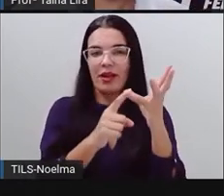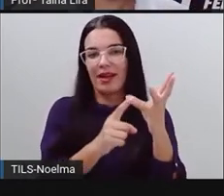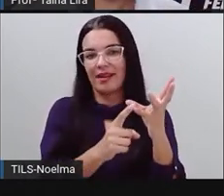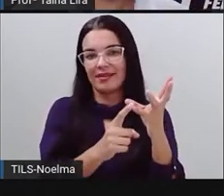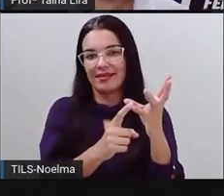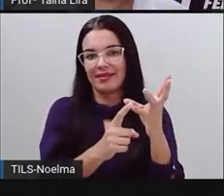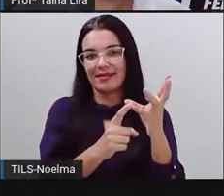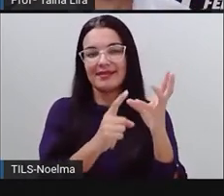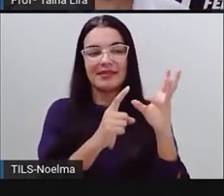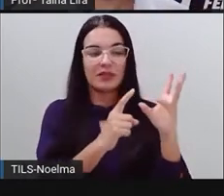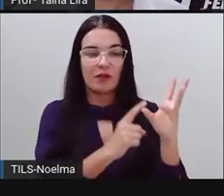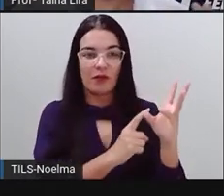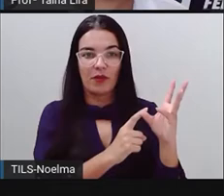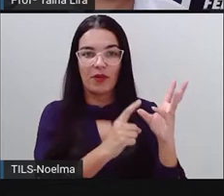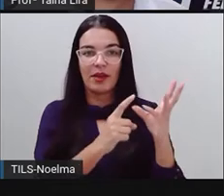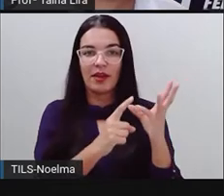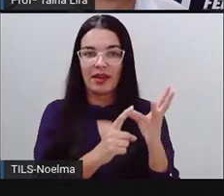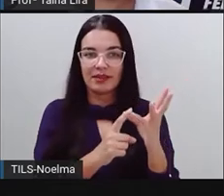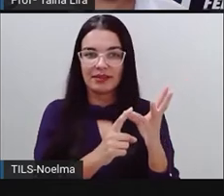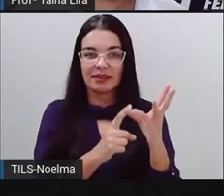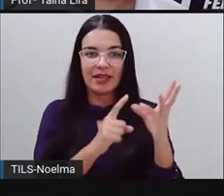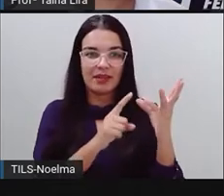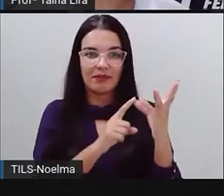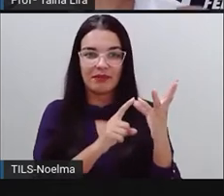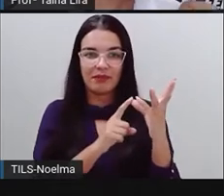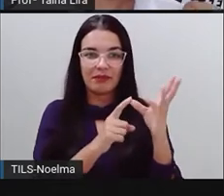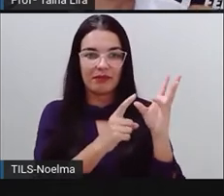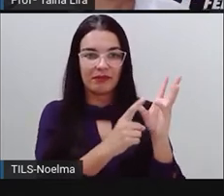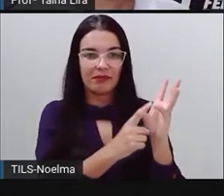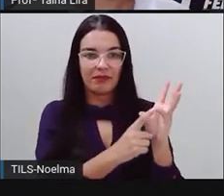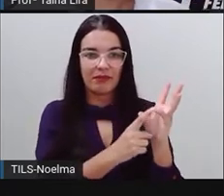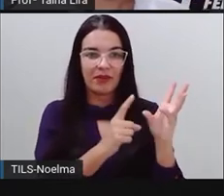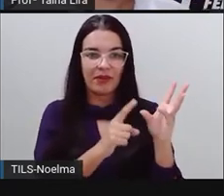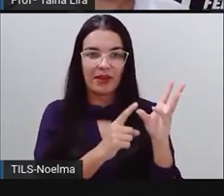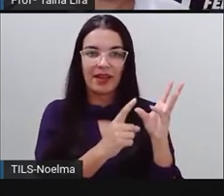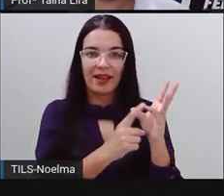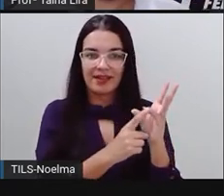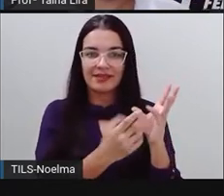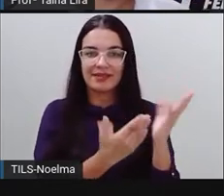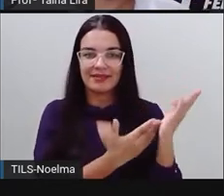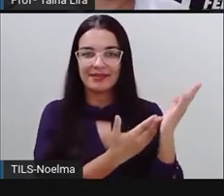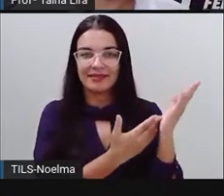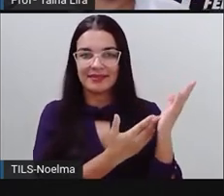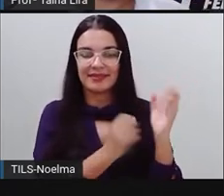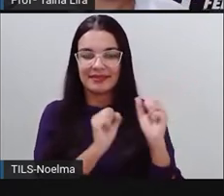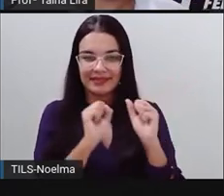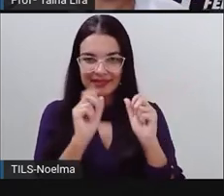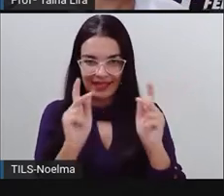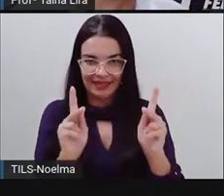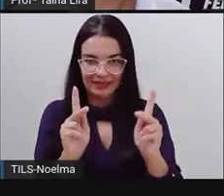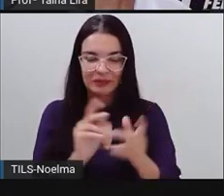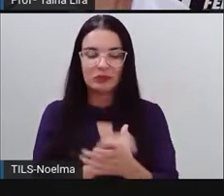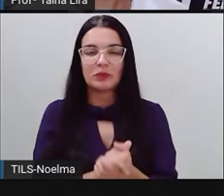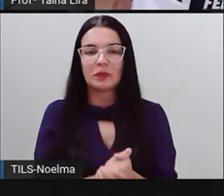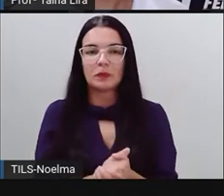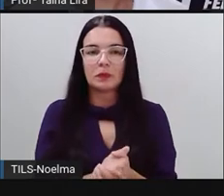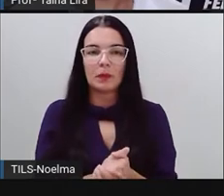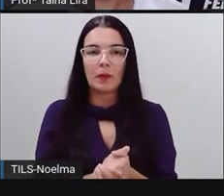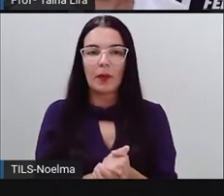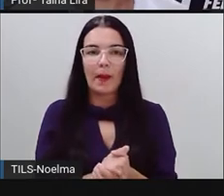gás Tá bom então aqui são as nossas vogais certo